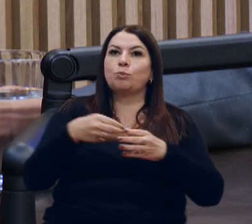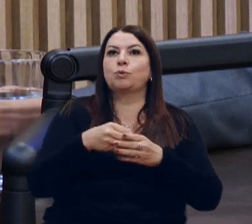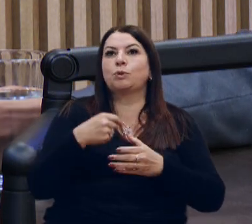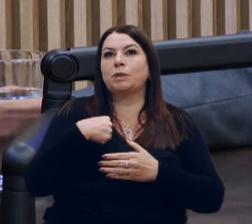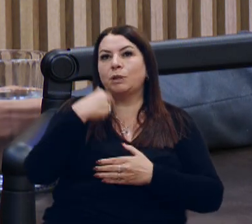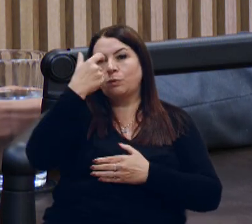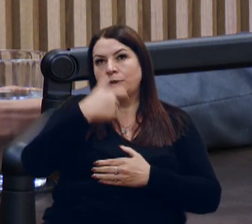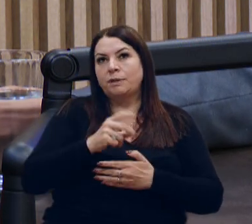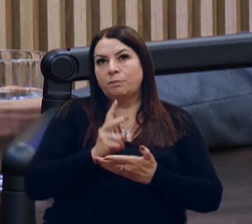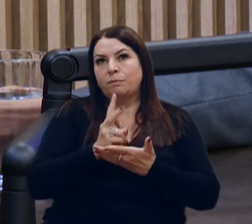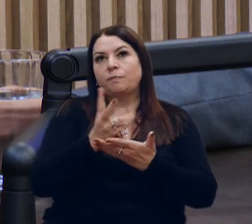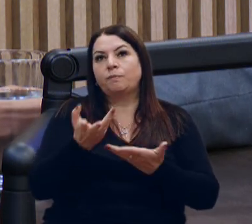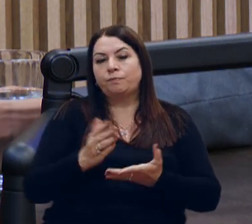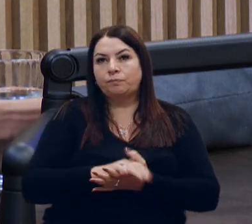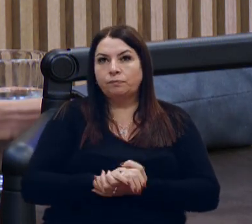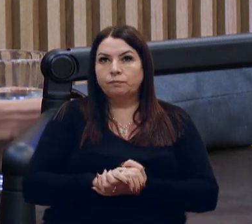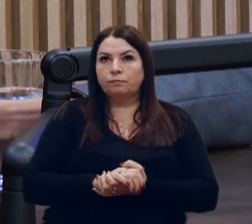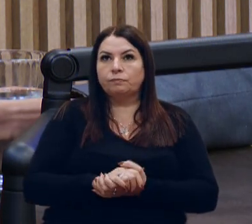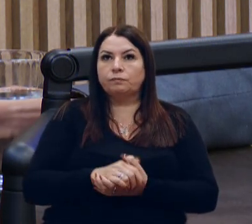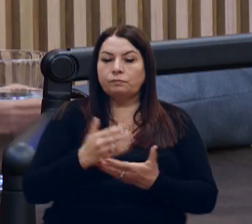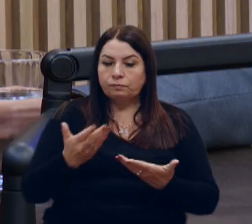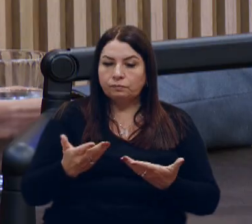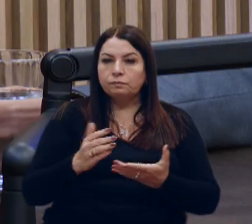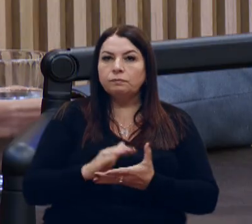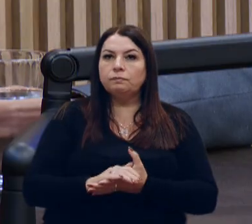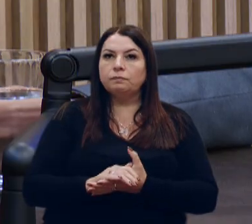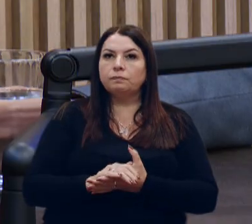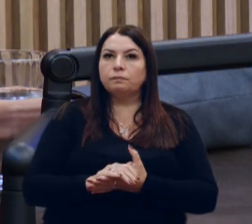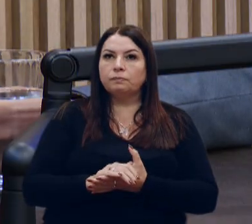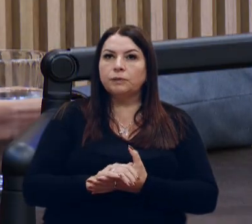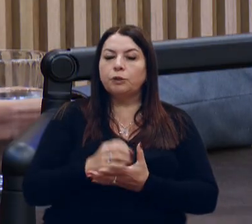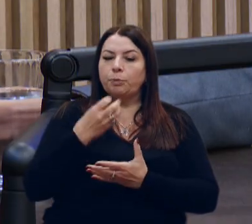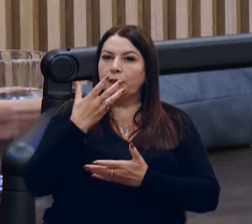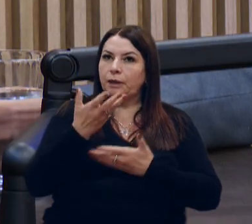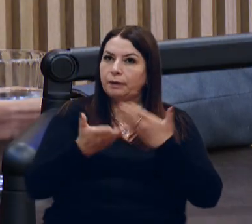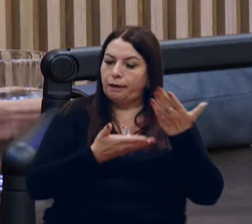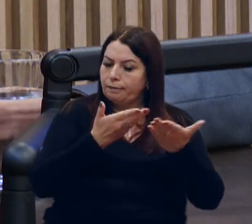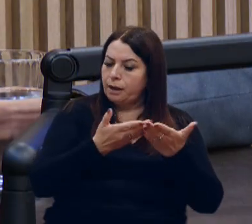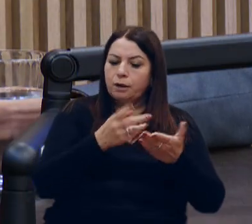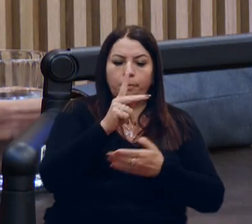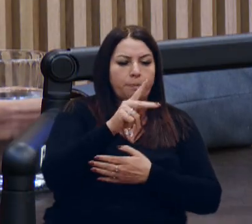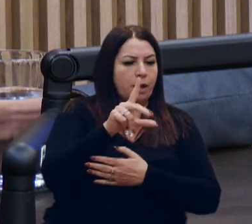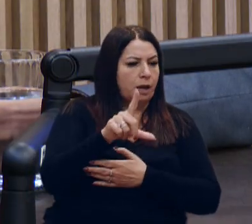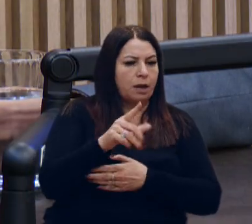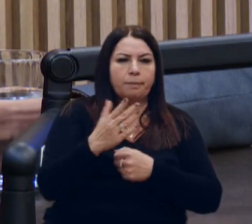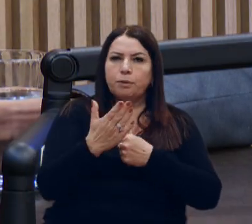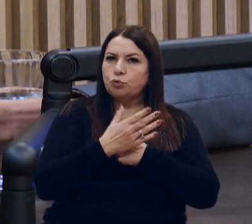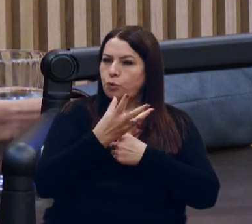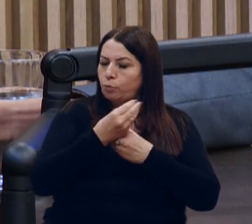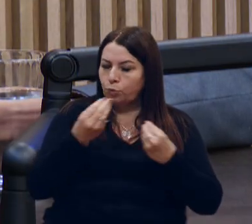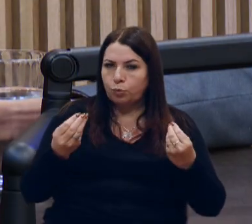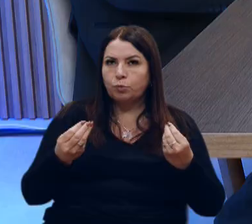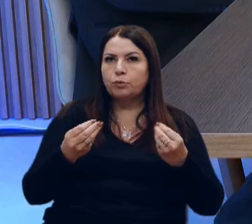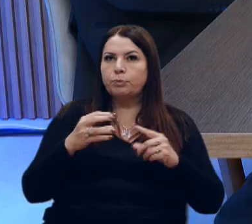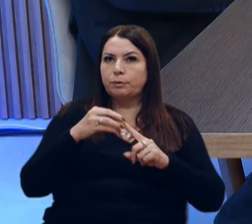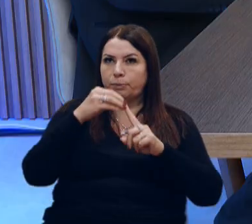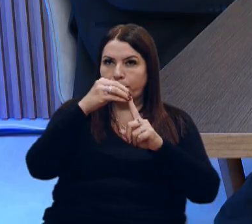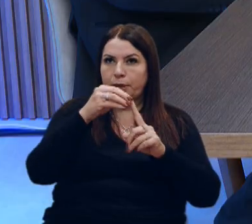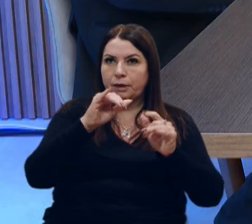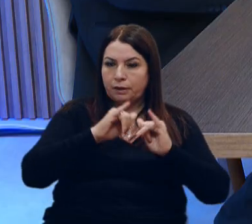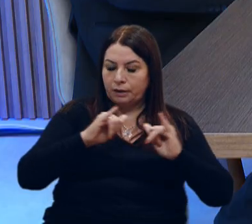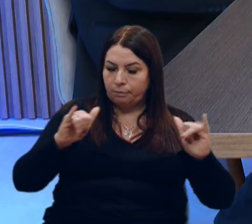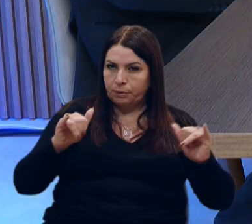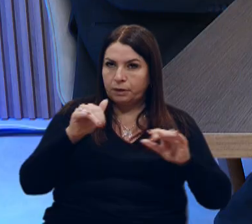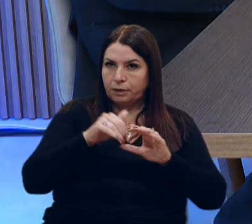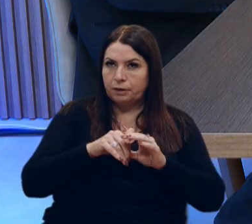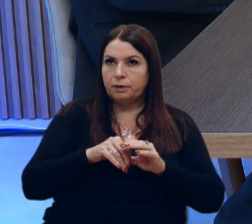quem eu sempre fui. Uhum. Então, eu fui muito bem tratado no PL, o PL me ajudou muito, principalmente na campanha.